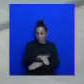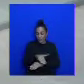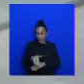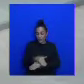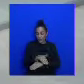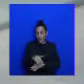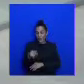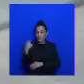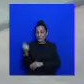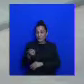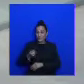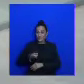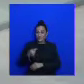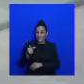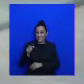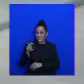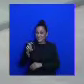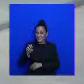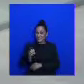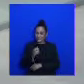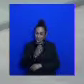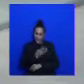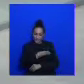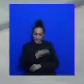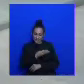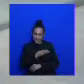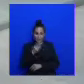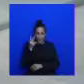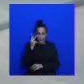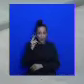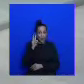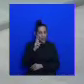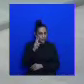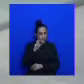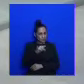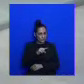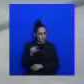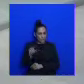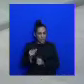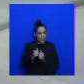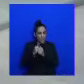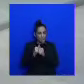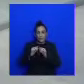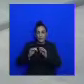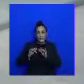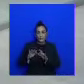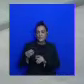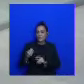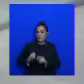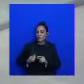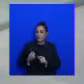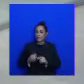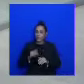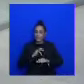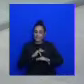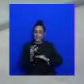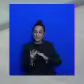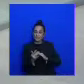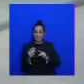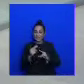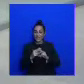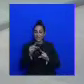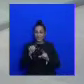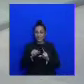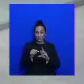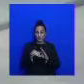Avenida Paulista 750, no coração de São Paulo. Lembrando que você acompanha a nossa transmissão ao vivo aqui pelos perfis da